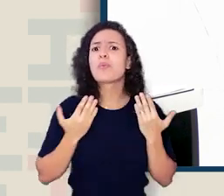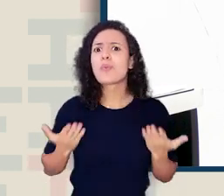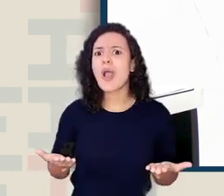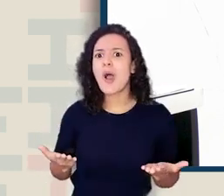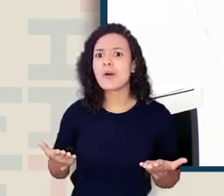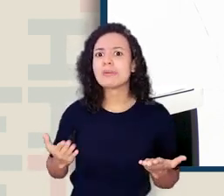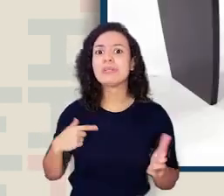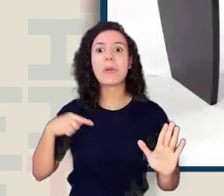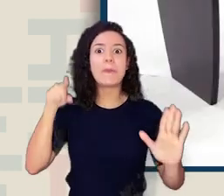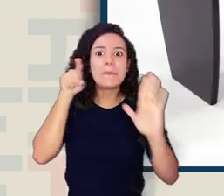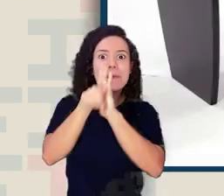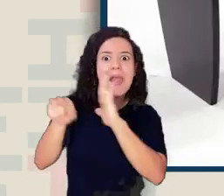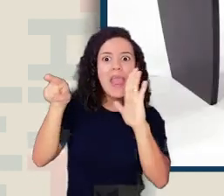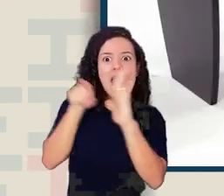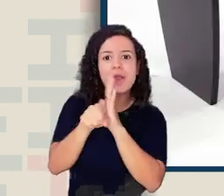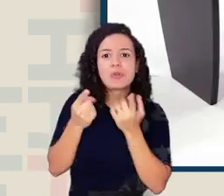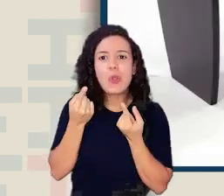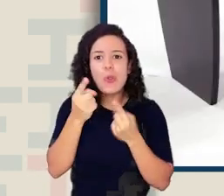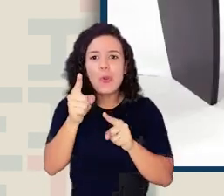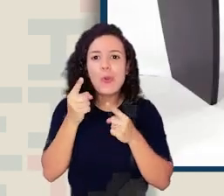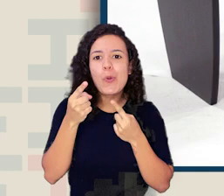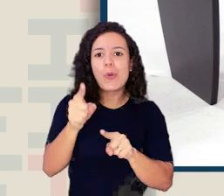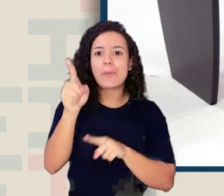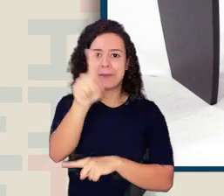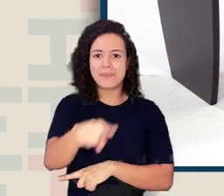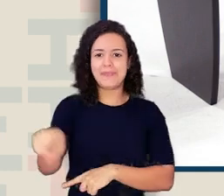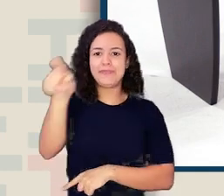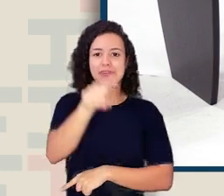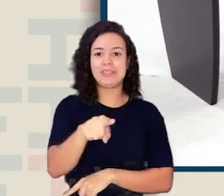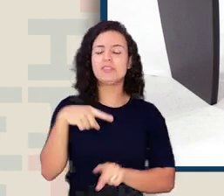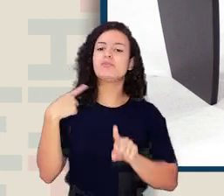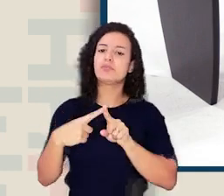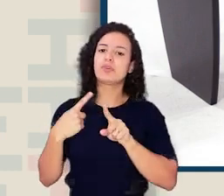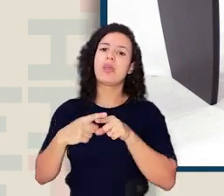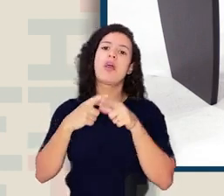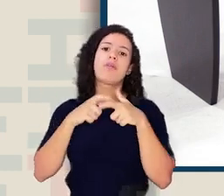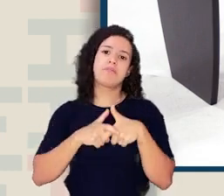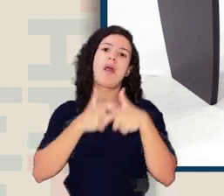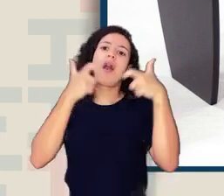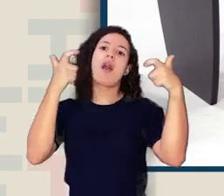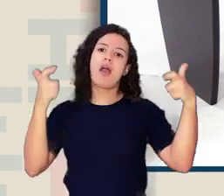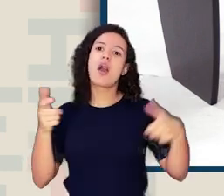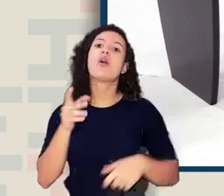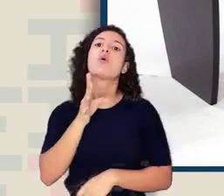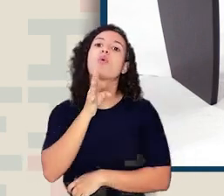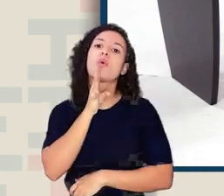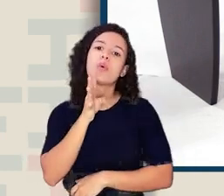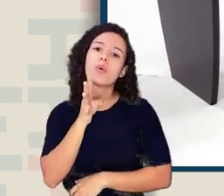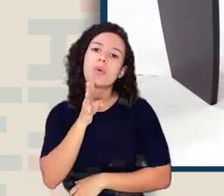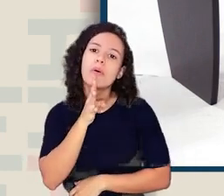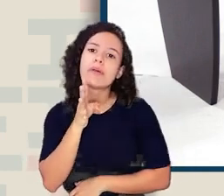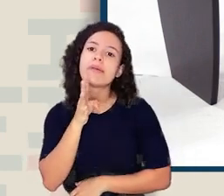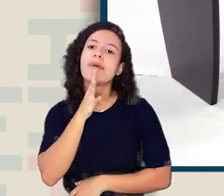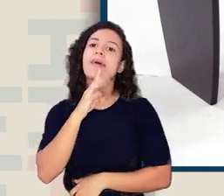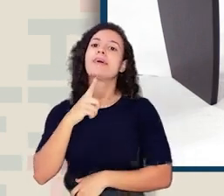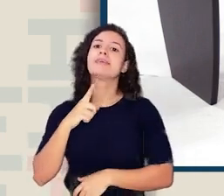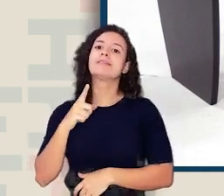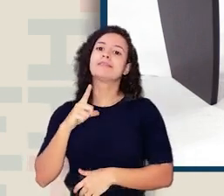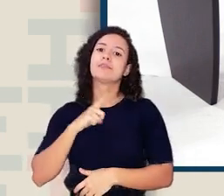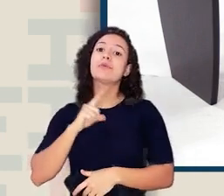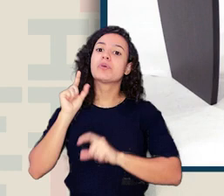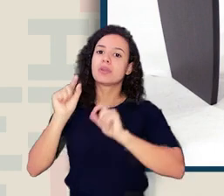pernambucano? Estou fazendo já essa provocação porque geralmente nós conhecemos mais, temos